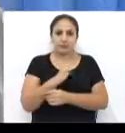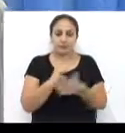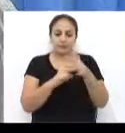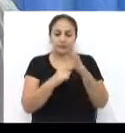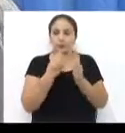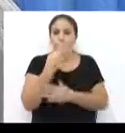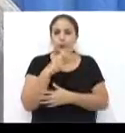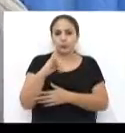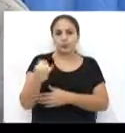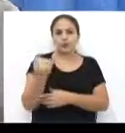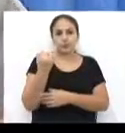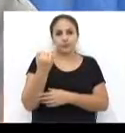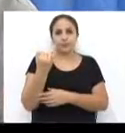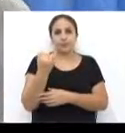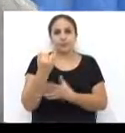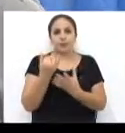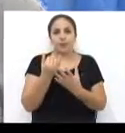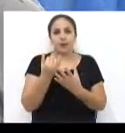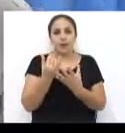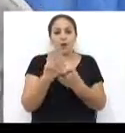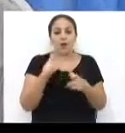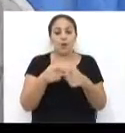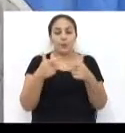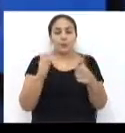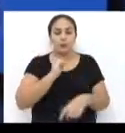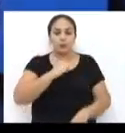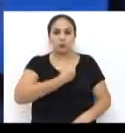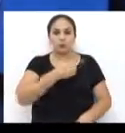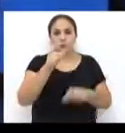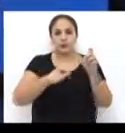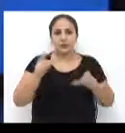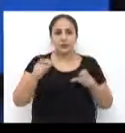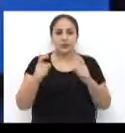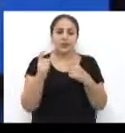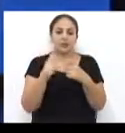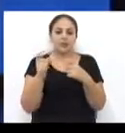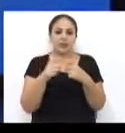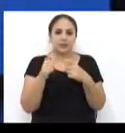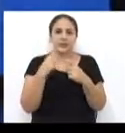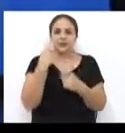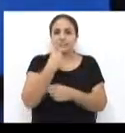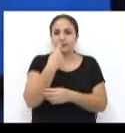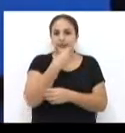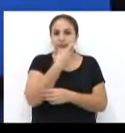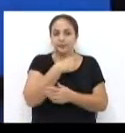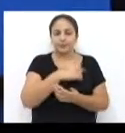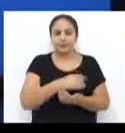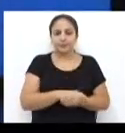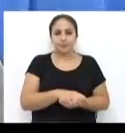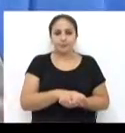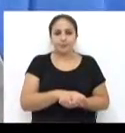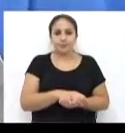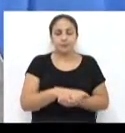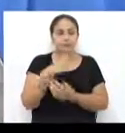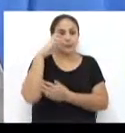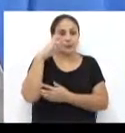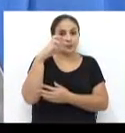na feira uma boa oportunidade para multiplicar o número de clientes da clínica odontológica.